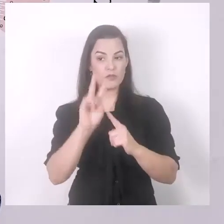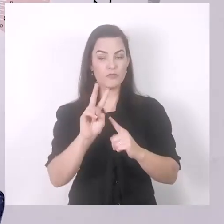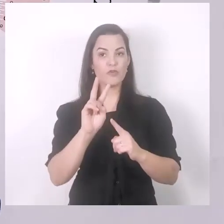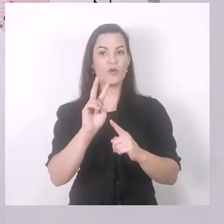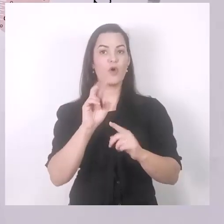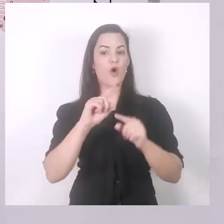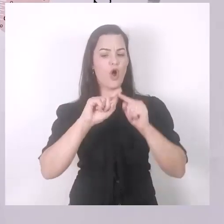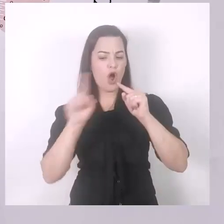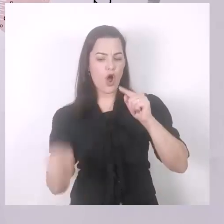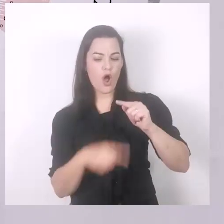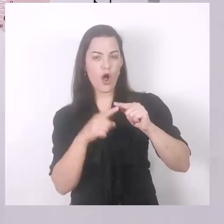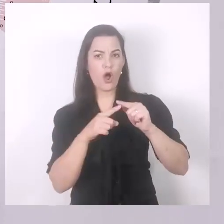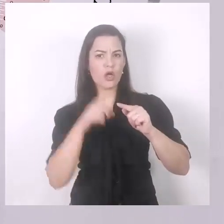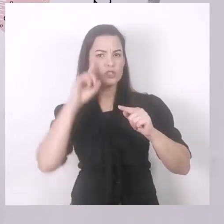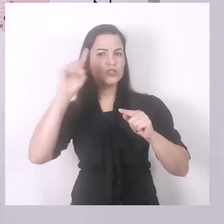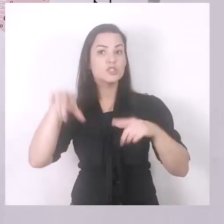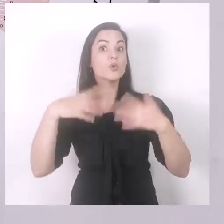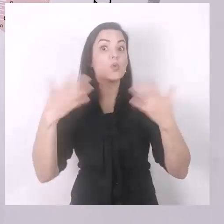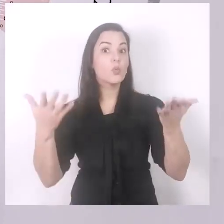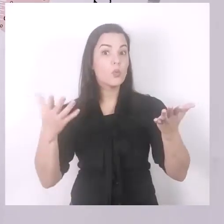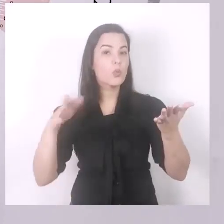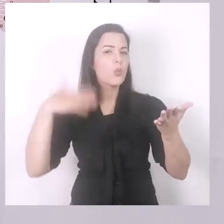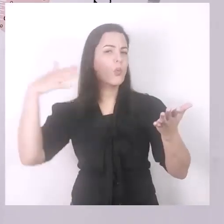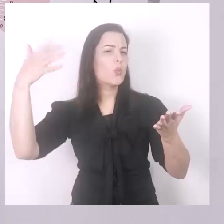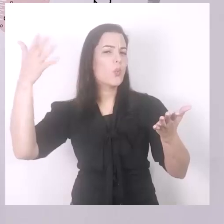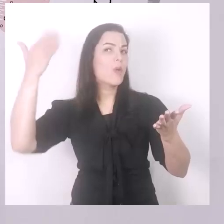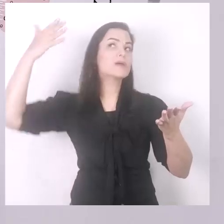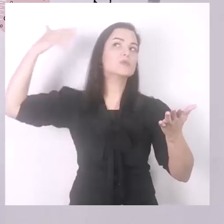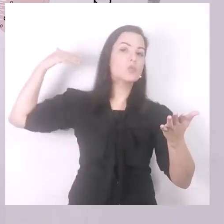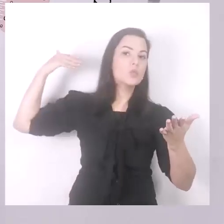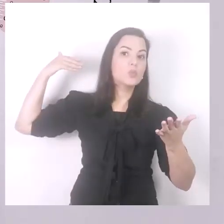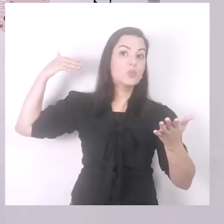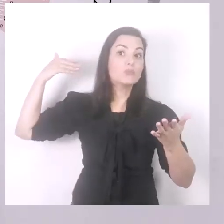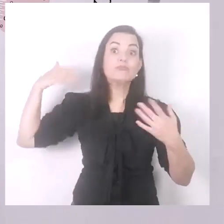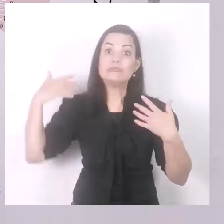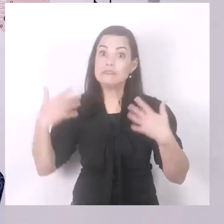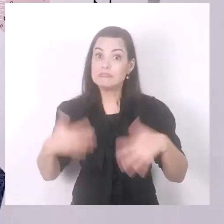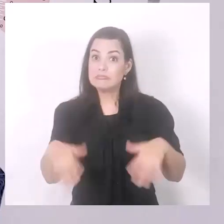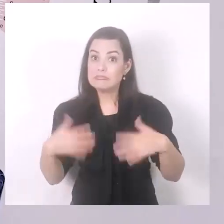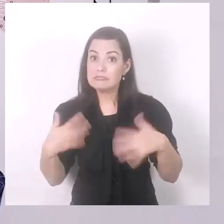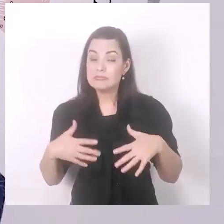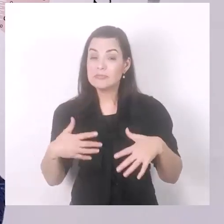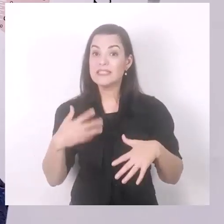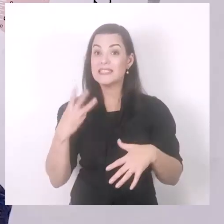data, sabe de quando? Eu acho que ela é bem velhinha, hein? Olha só o que eu vou te falar.